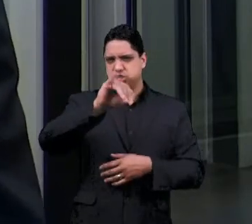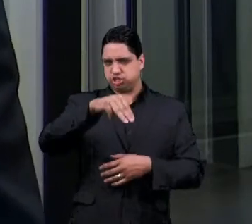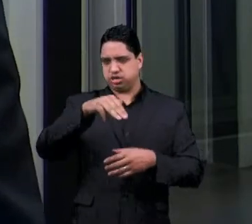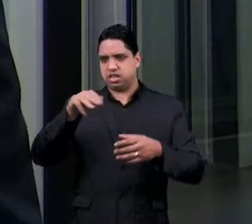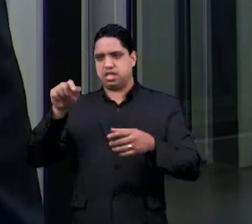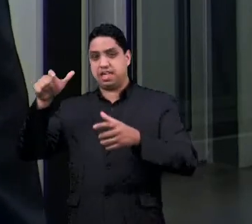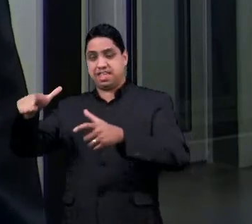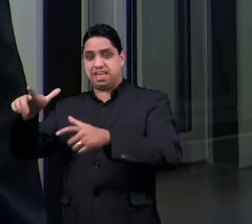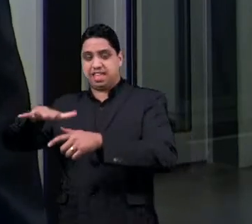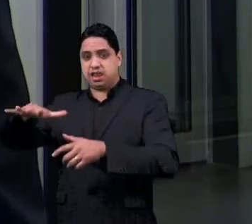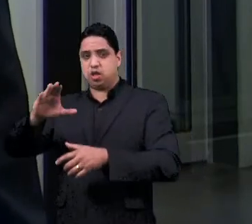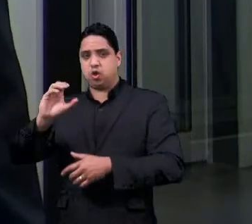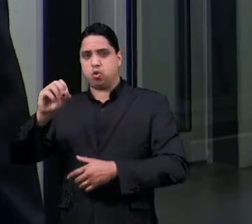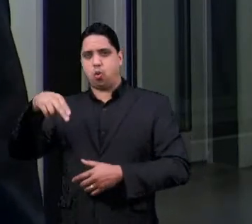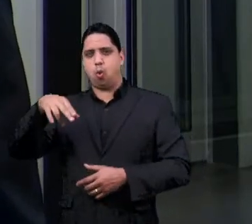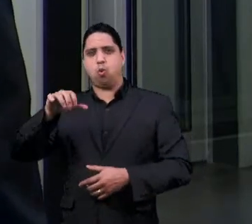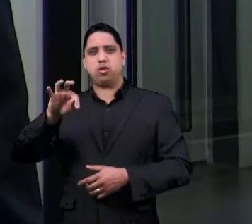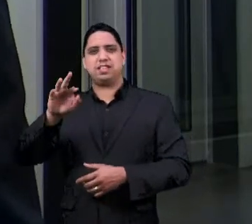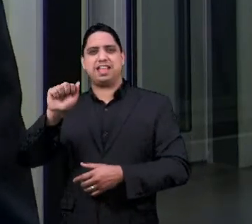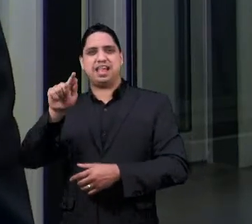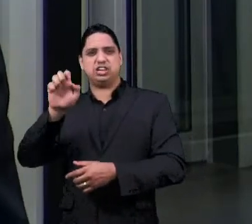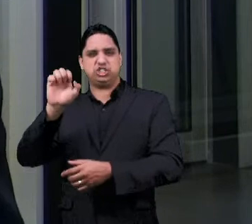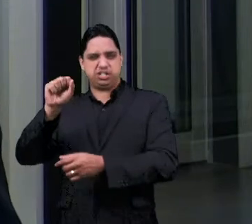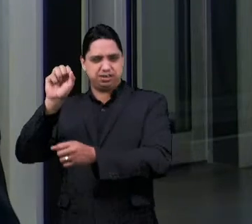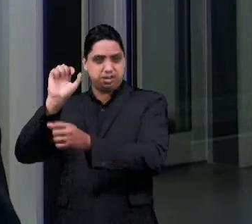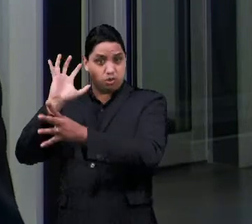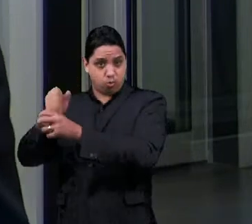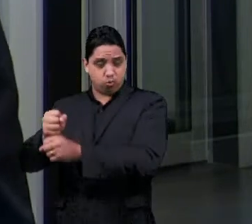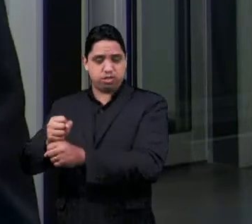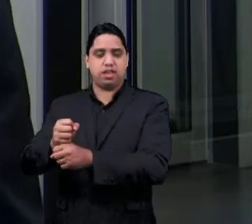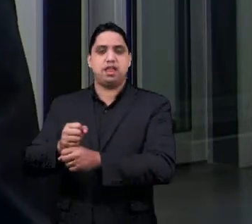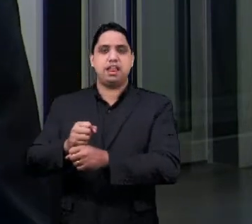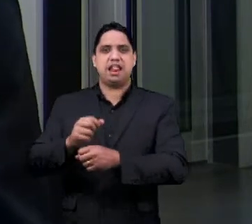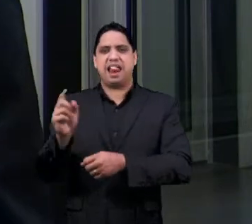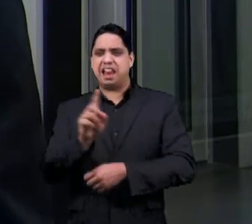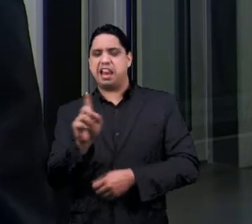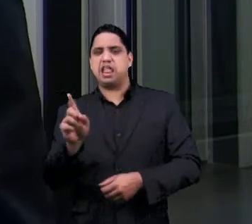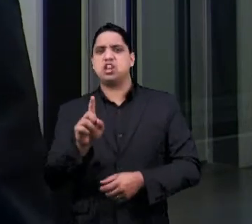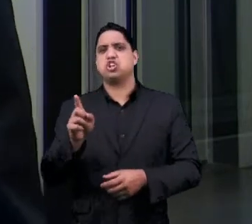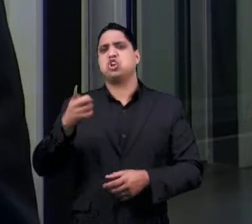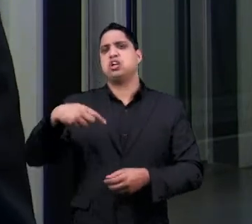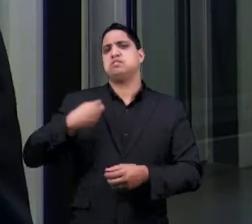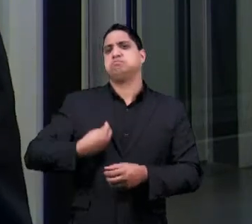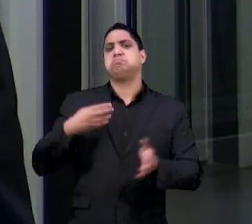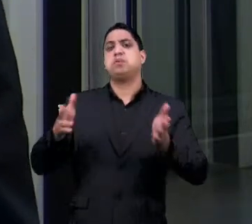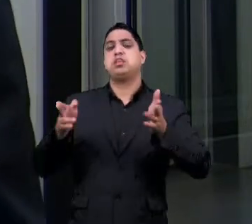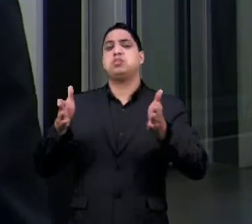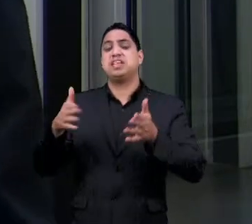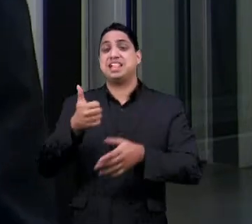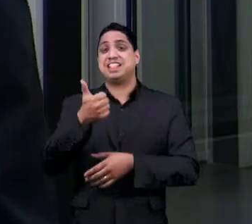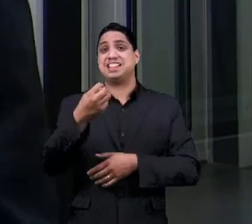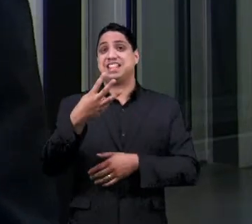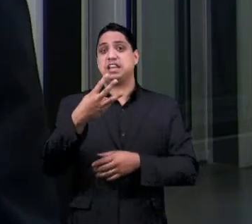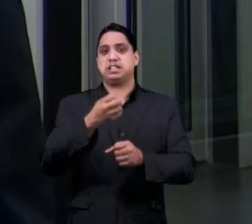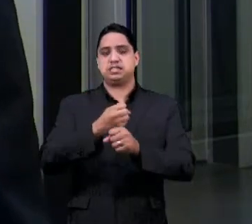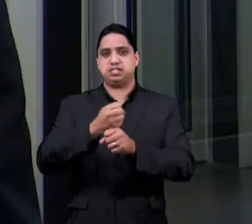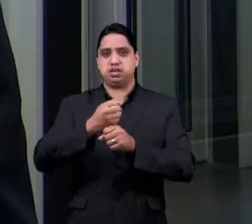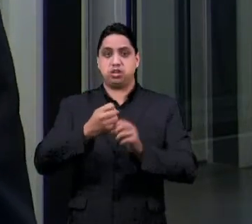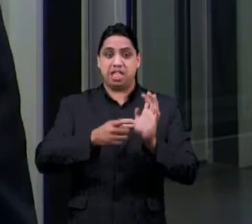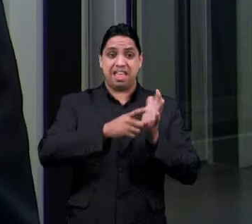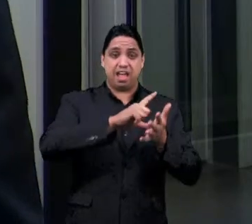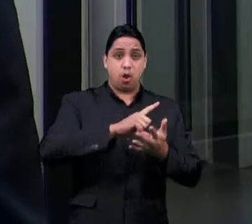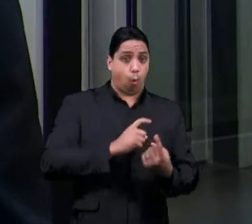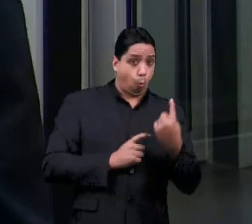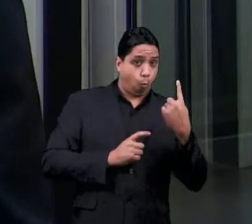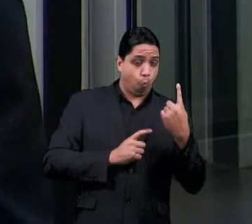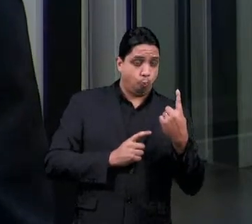era a área, né, chamada Área Eldorado. Naqueles 13 anos, nós saímos de lá, deixamos 39 igrejas. Glória a Deus.